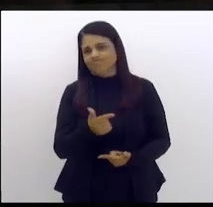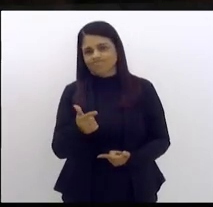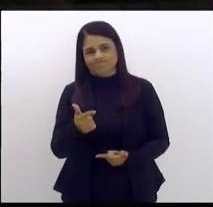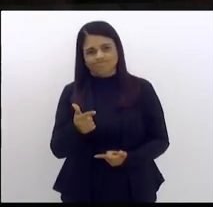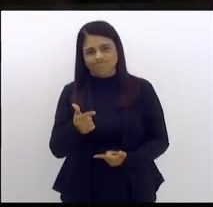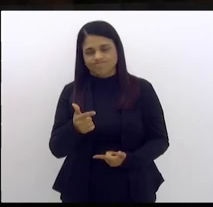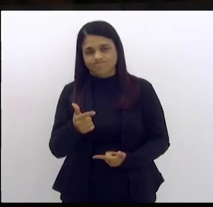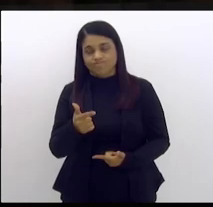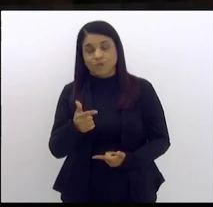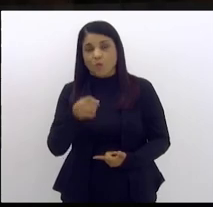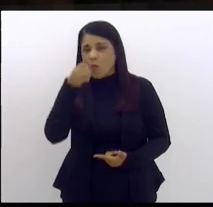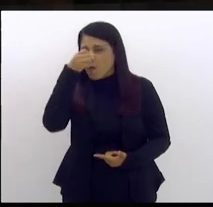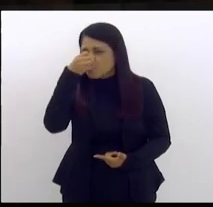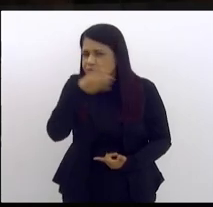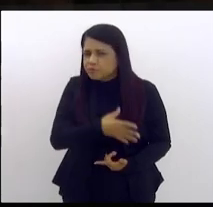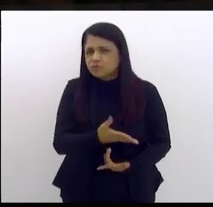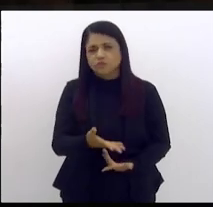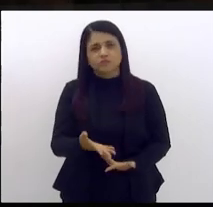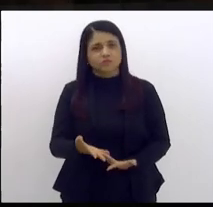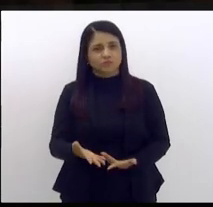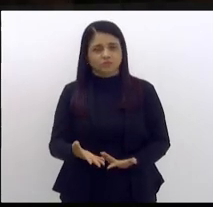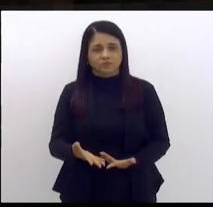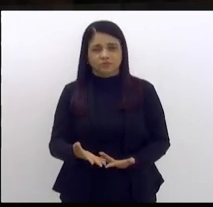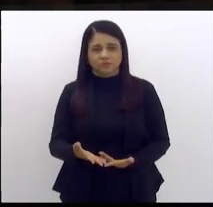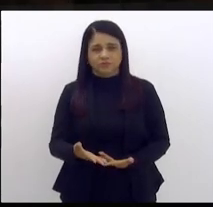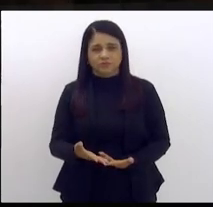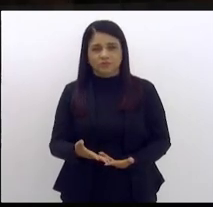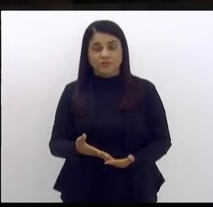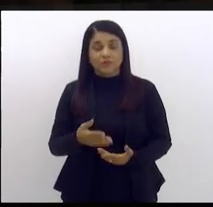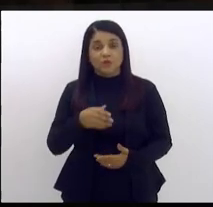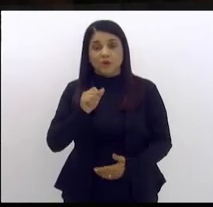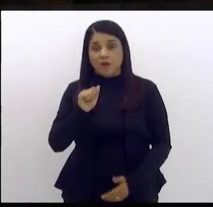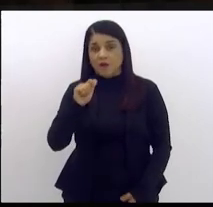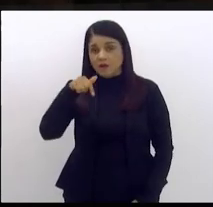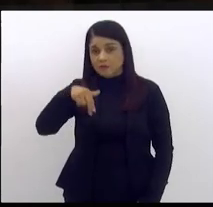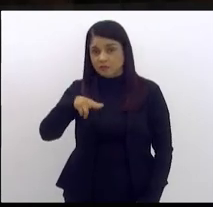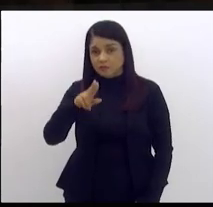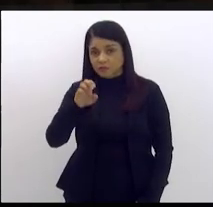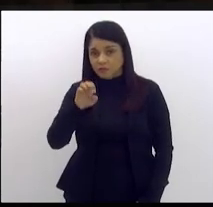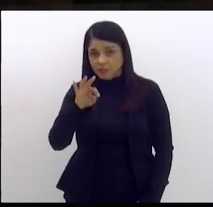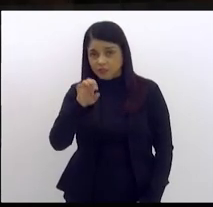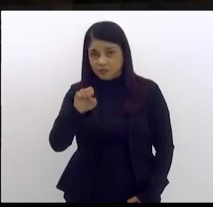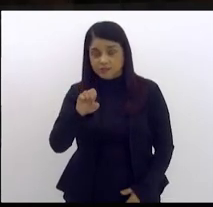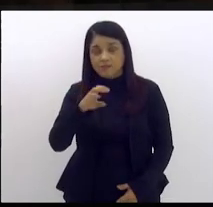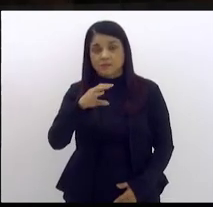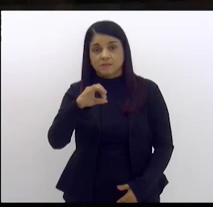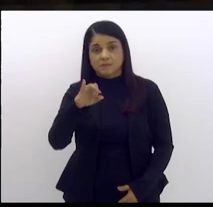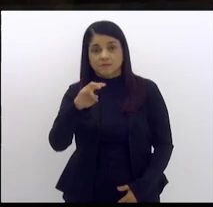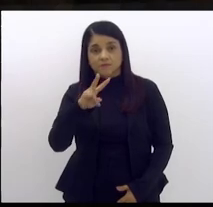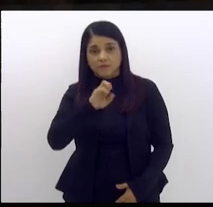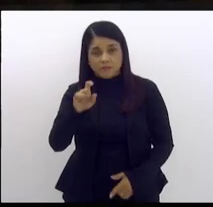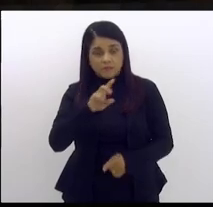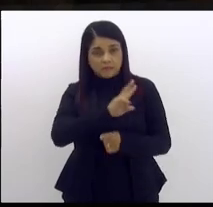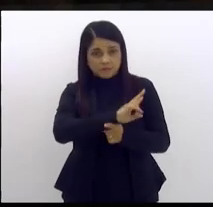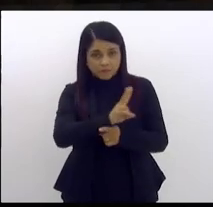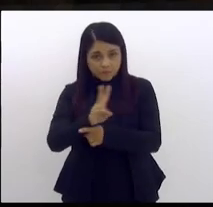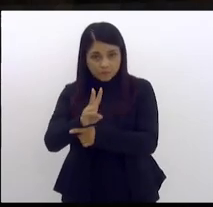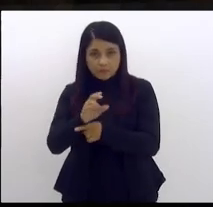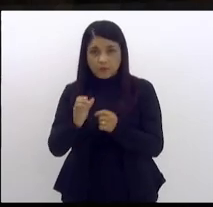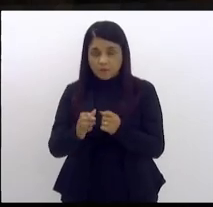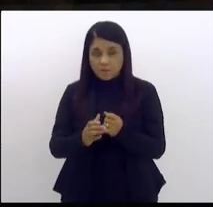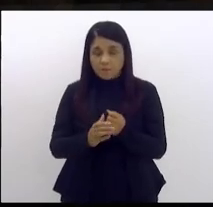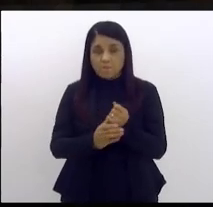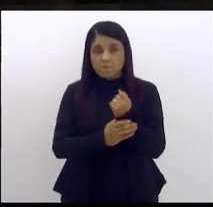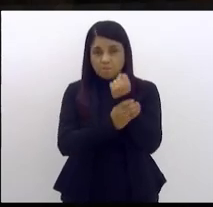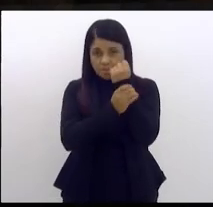um absurdo os agentes civis do segurança presente arriscam